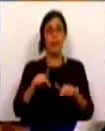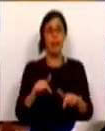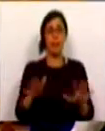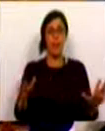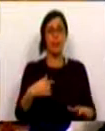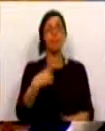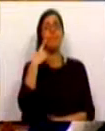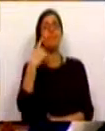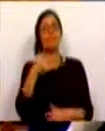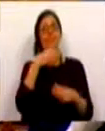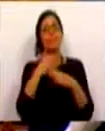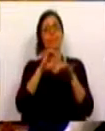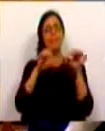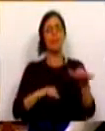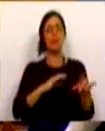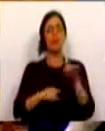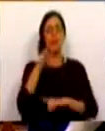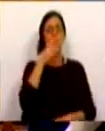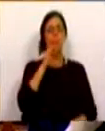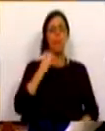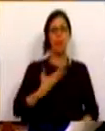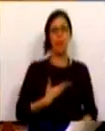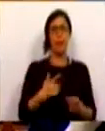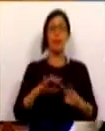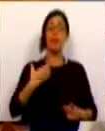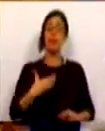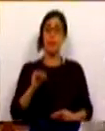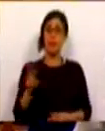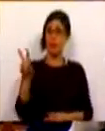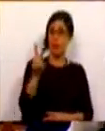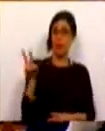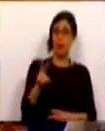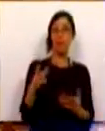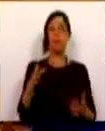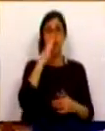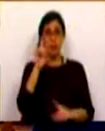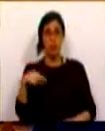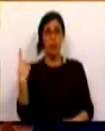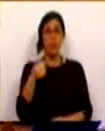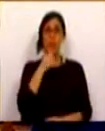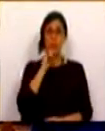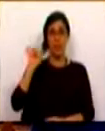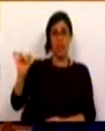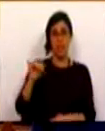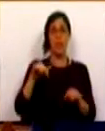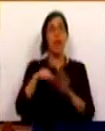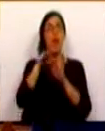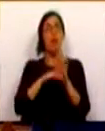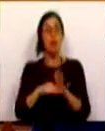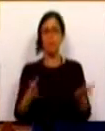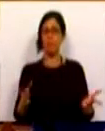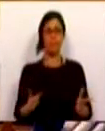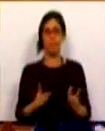constatar, pelas intervenções dos senhores deputados do PSD e do CDS, que se fosse depender deles, este programa